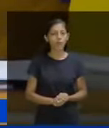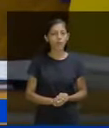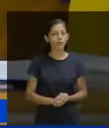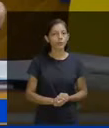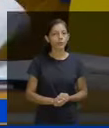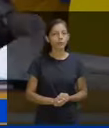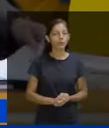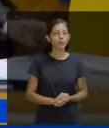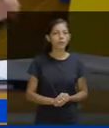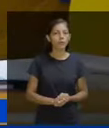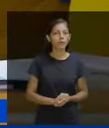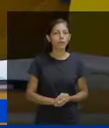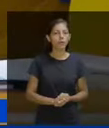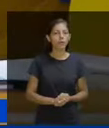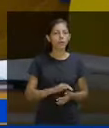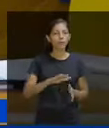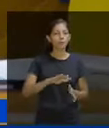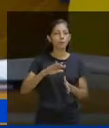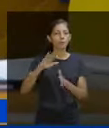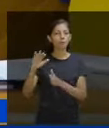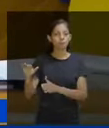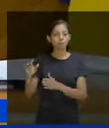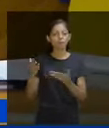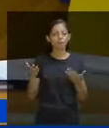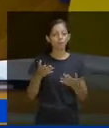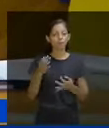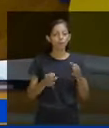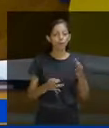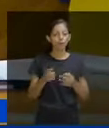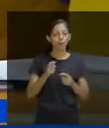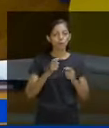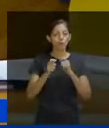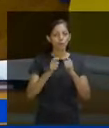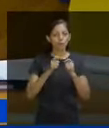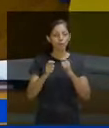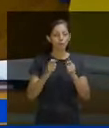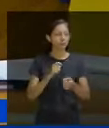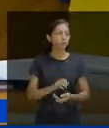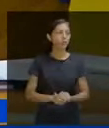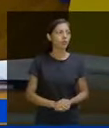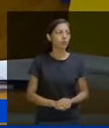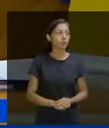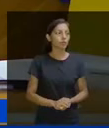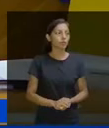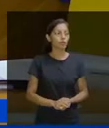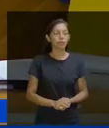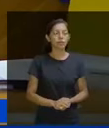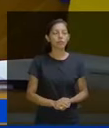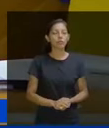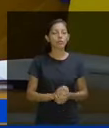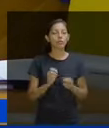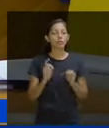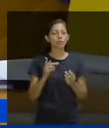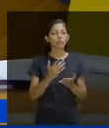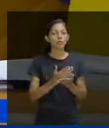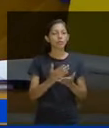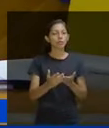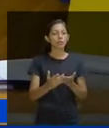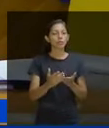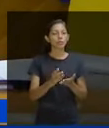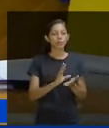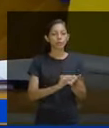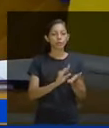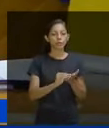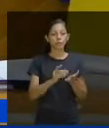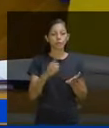Incontinente passar a sessão administrativa, porque há quórum para essa sessão administrativa e eu submeto aos pares a ata da